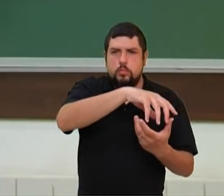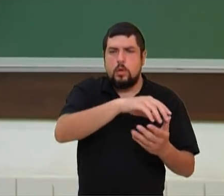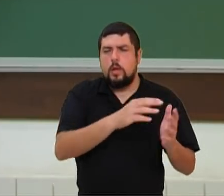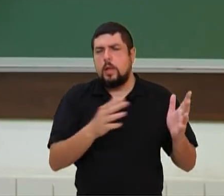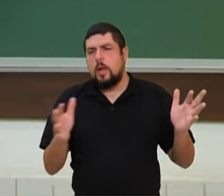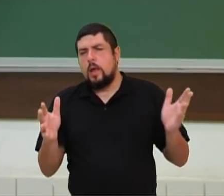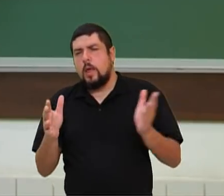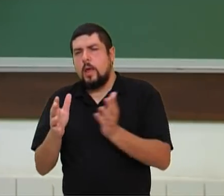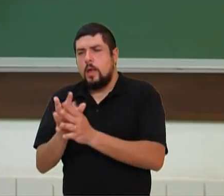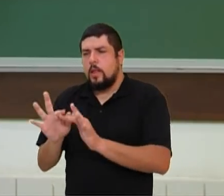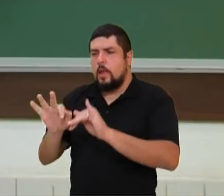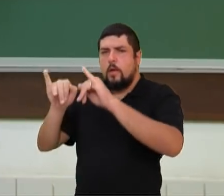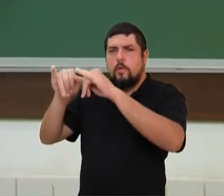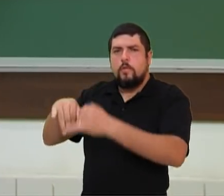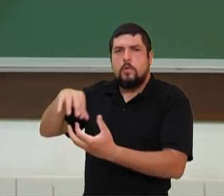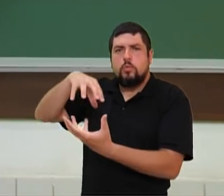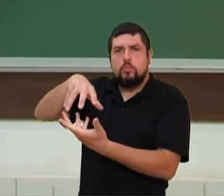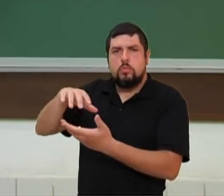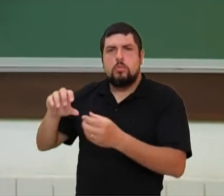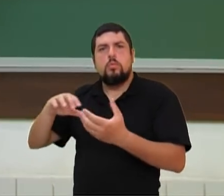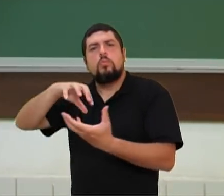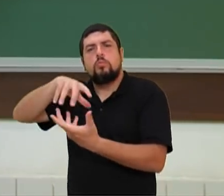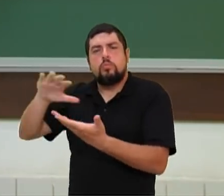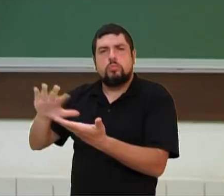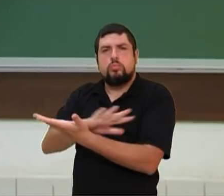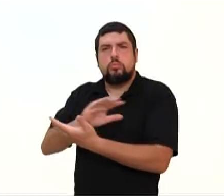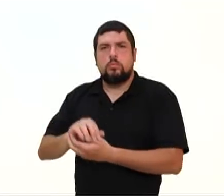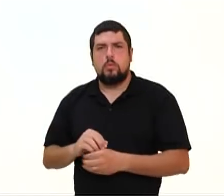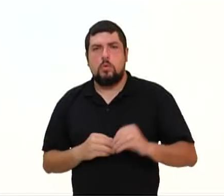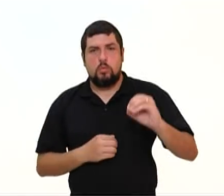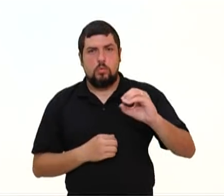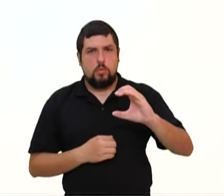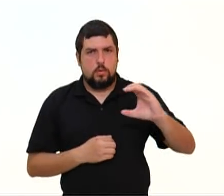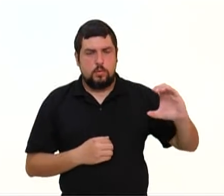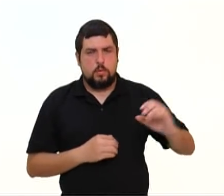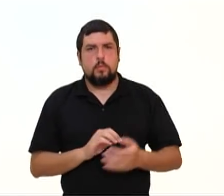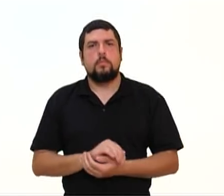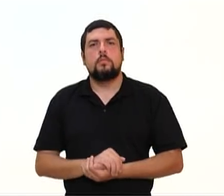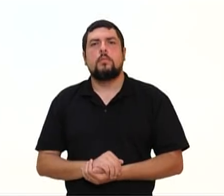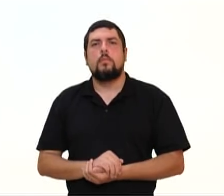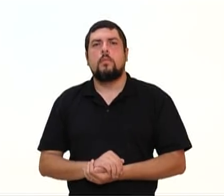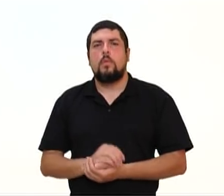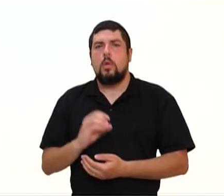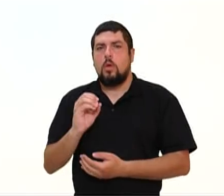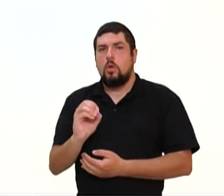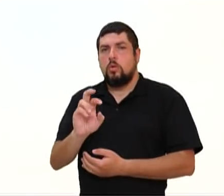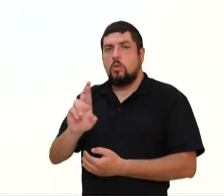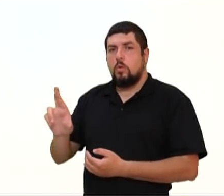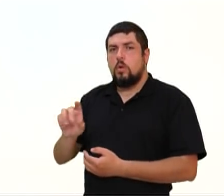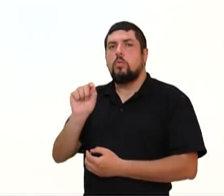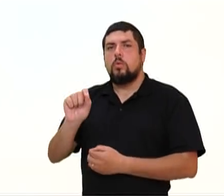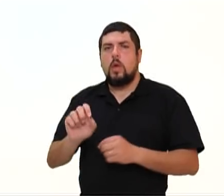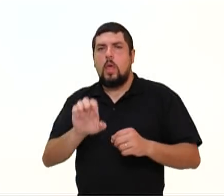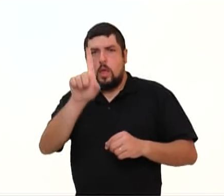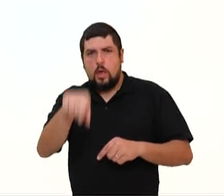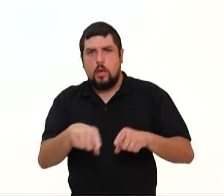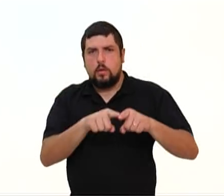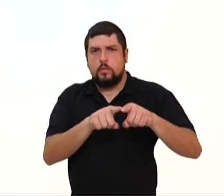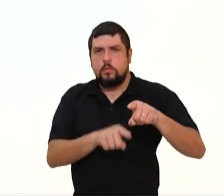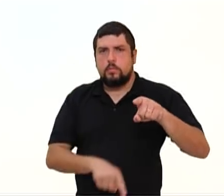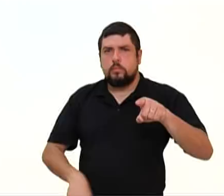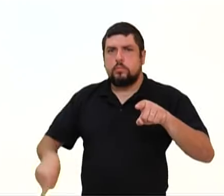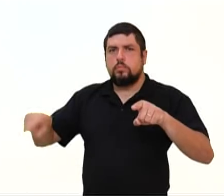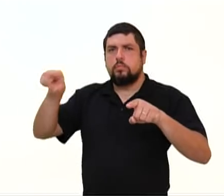até o fim do mundo. Isso no Ocidente. No Oriente, a visão cíclica da história, isto é, a história